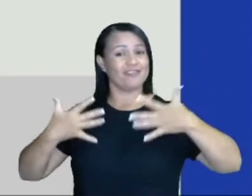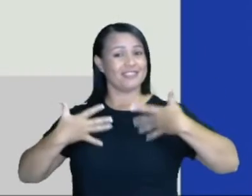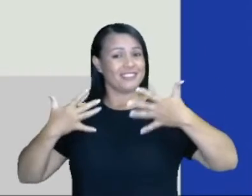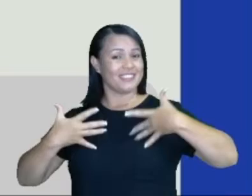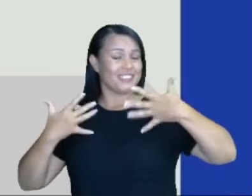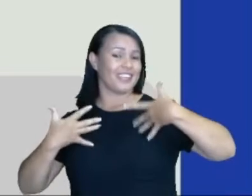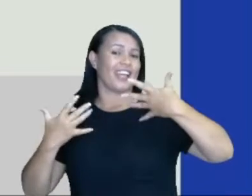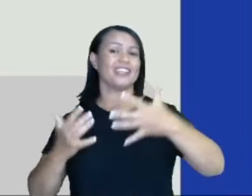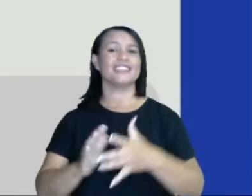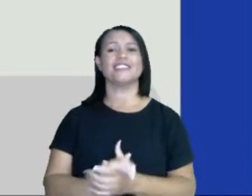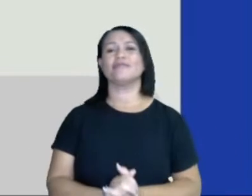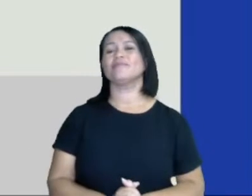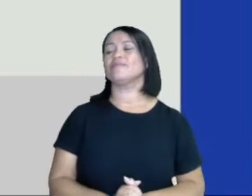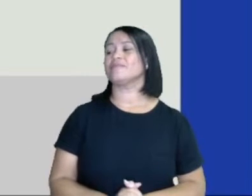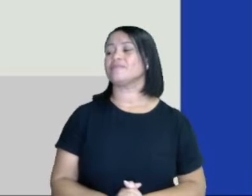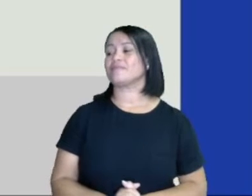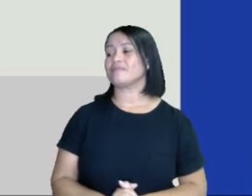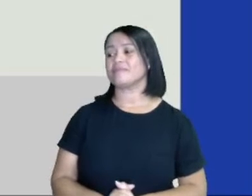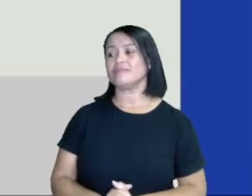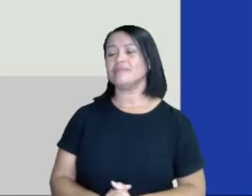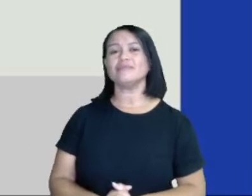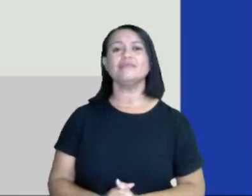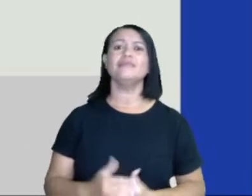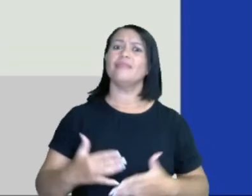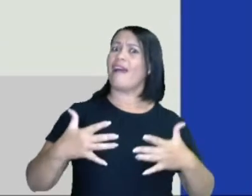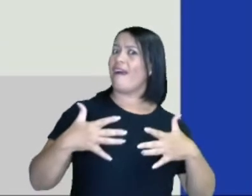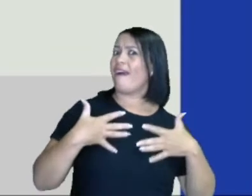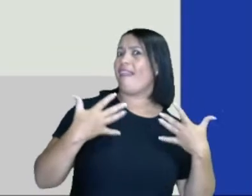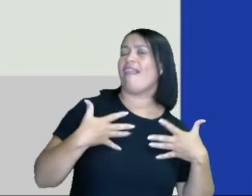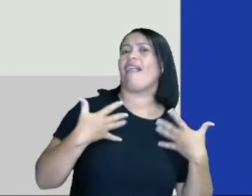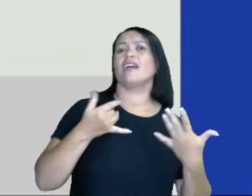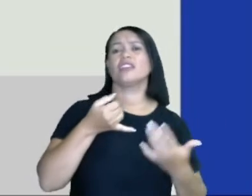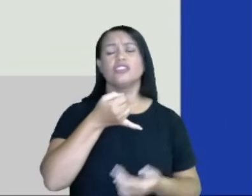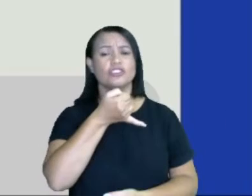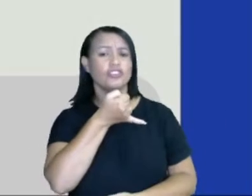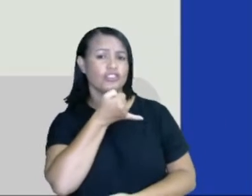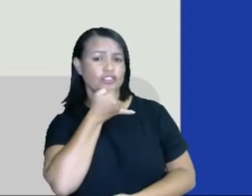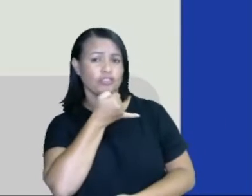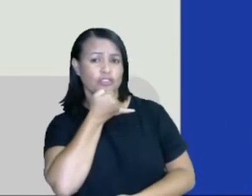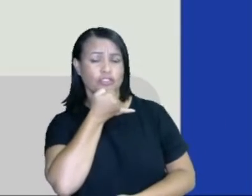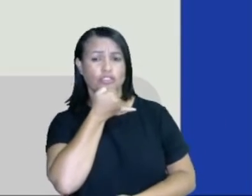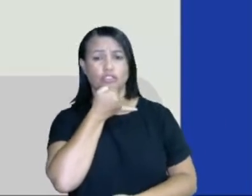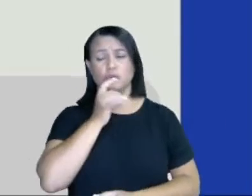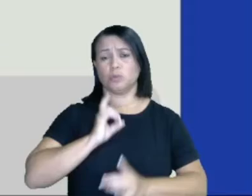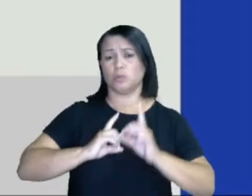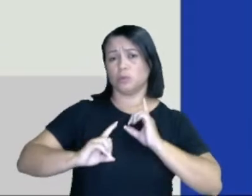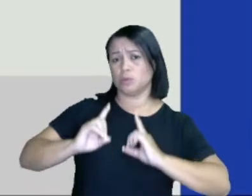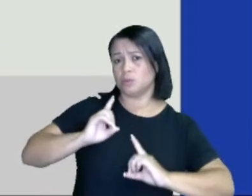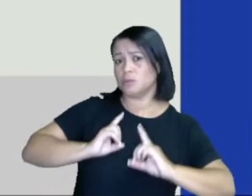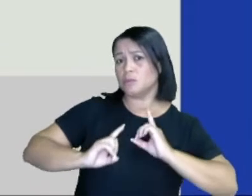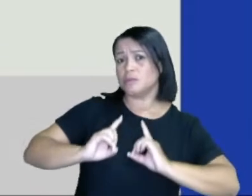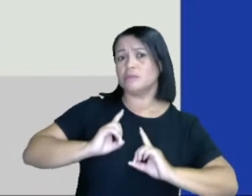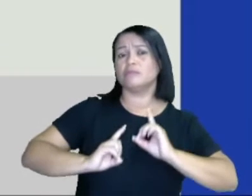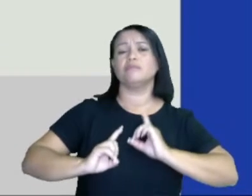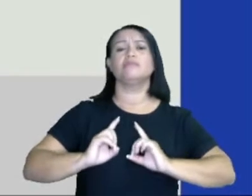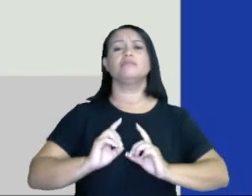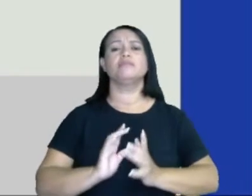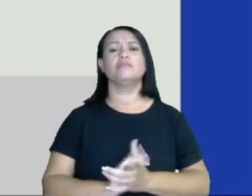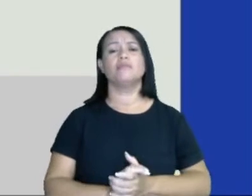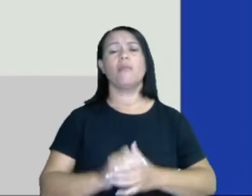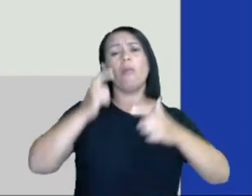contente ou contenta, alegre, triste, deprimido ou